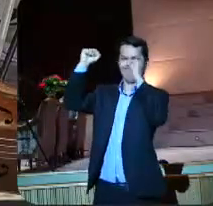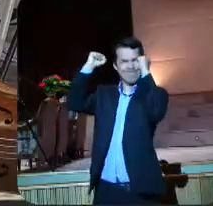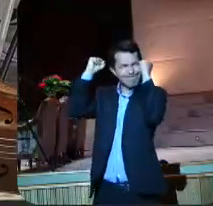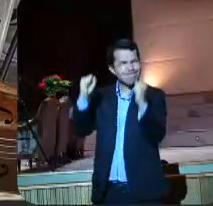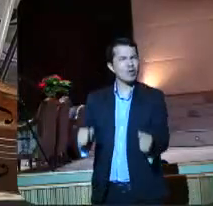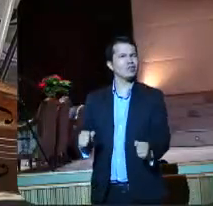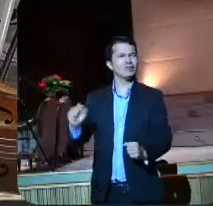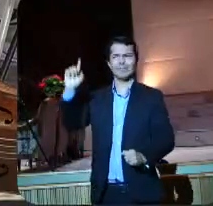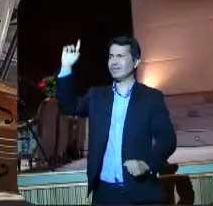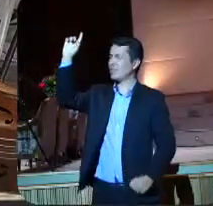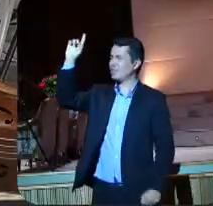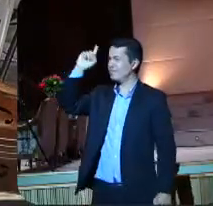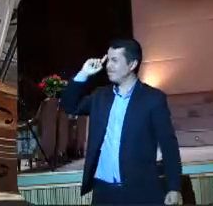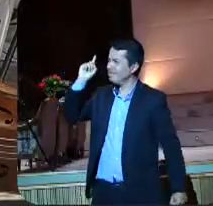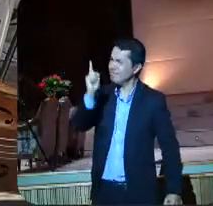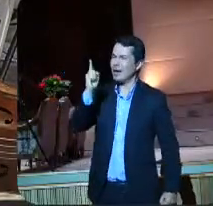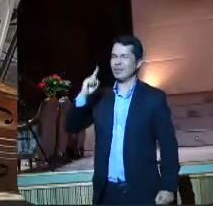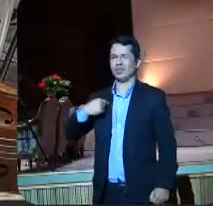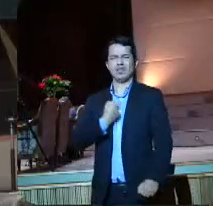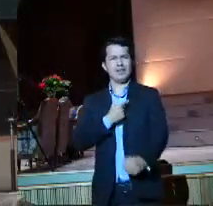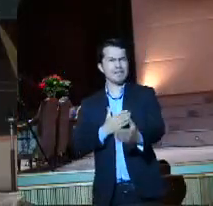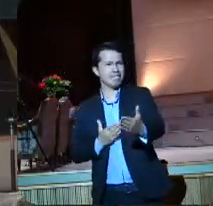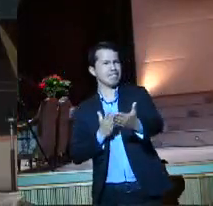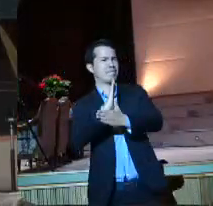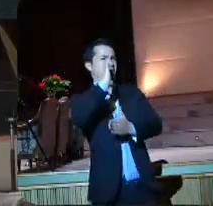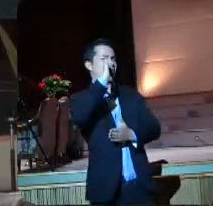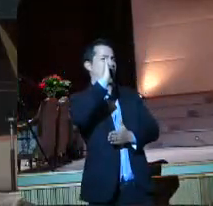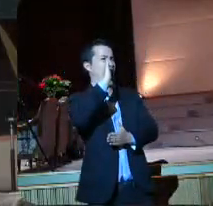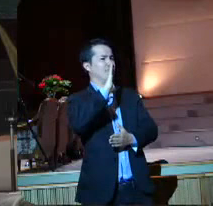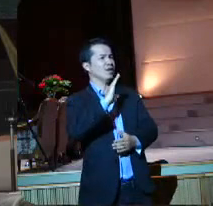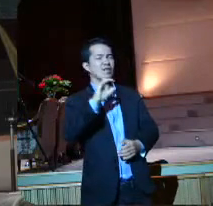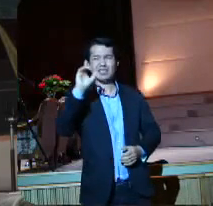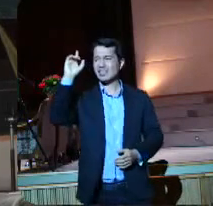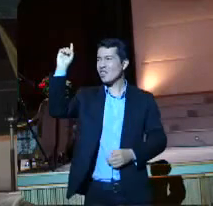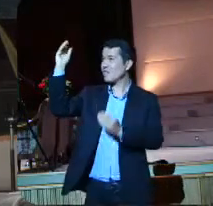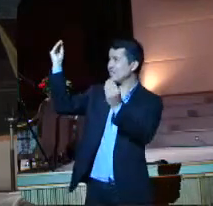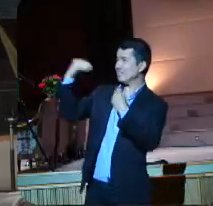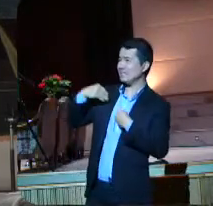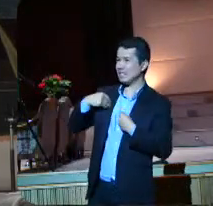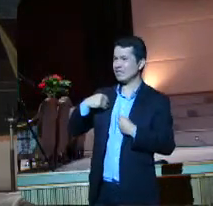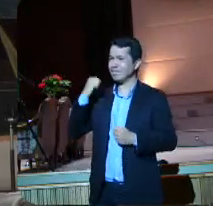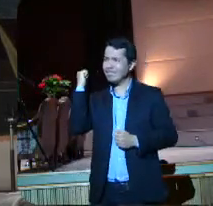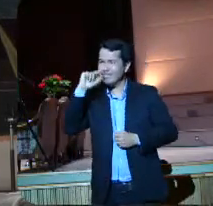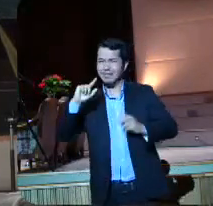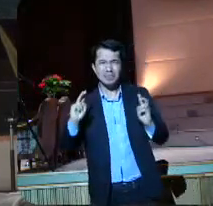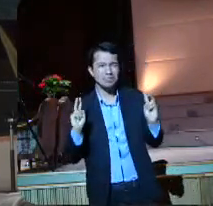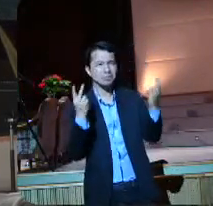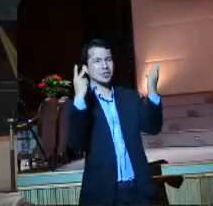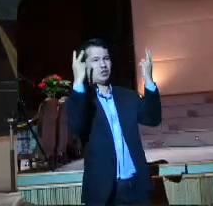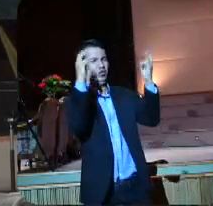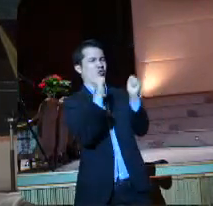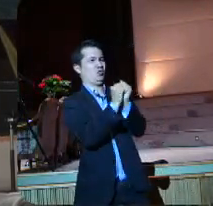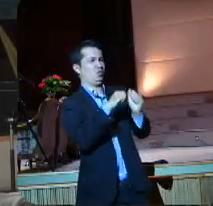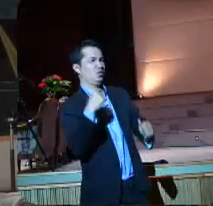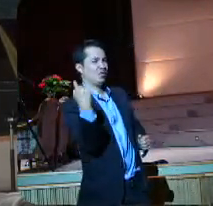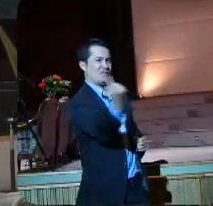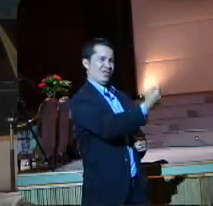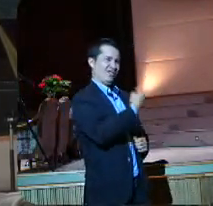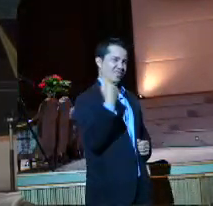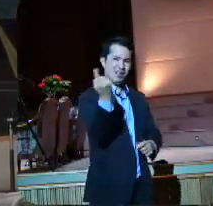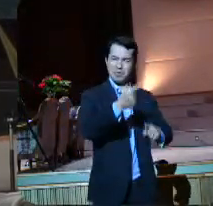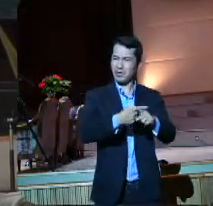de Deus que as batalhas são vencidas. É lá na sala do trono de Deus que nós somos capazes de discernir o